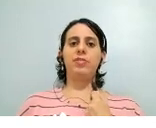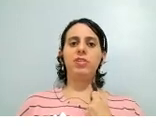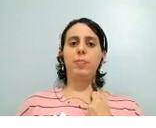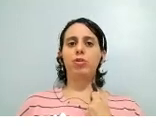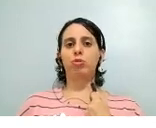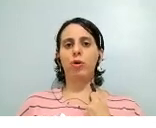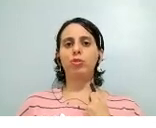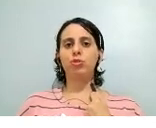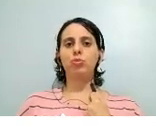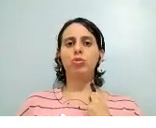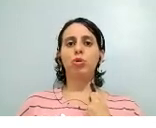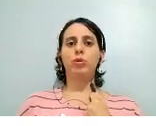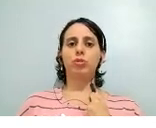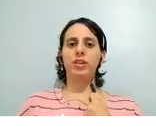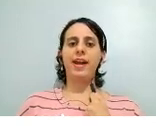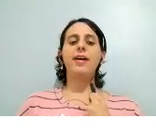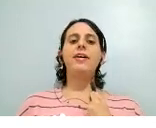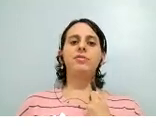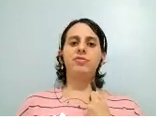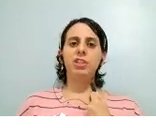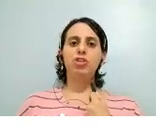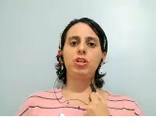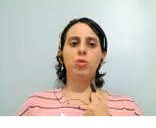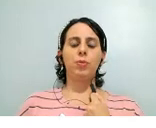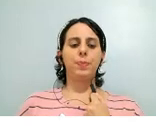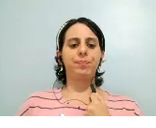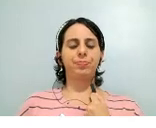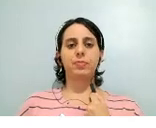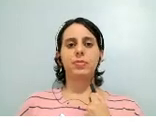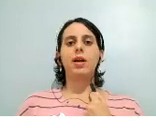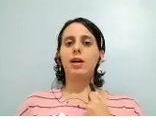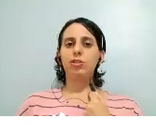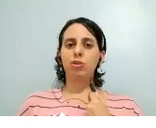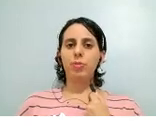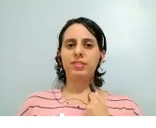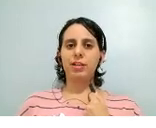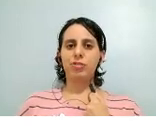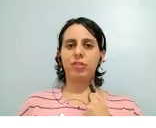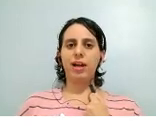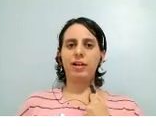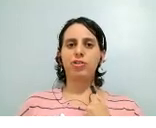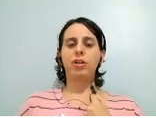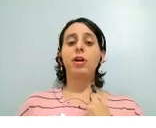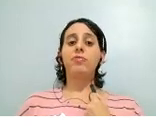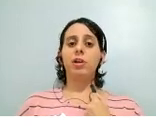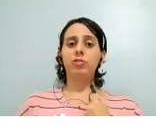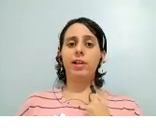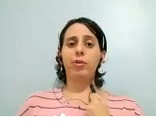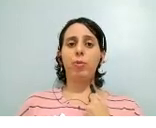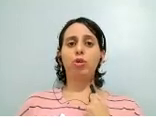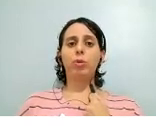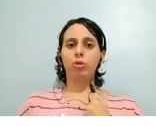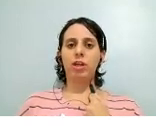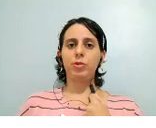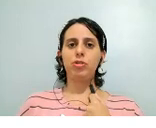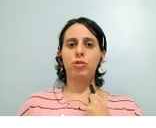gente abrevia para os 2 últimos números, que é 21. Antes de começar a atividade, vamos falar